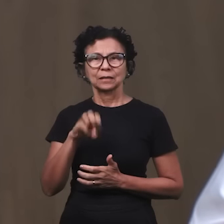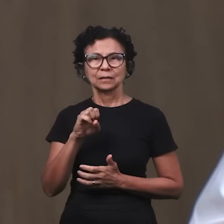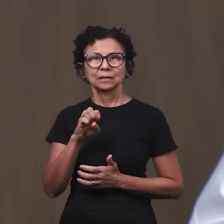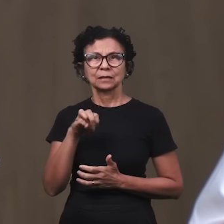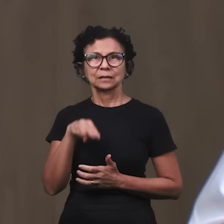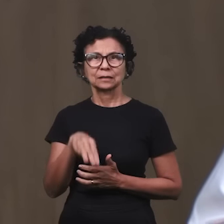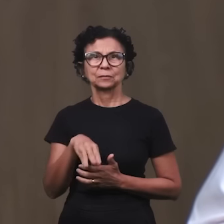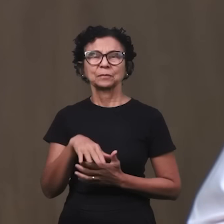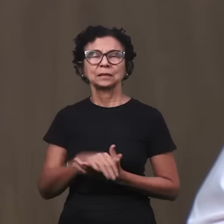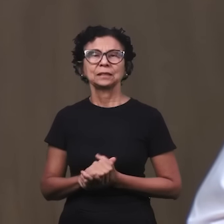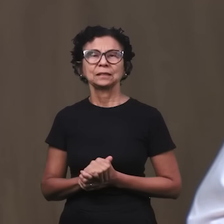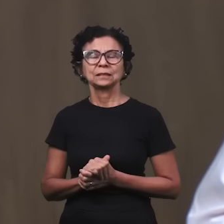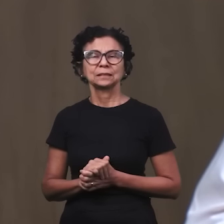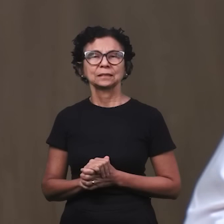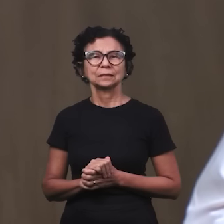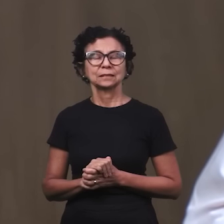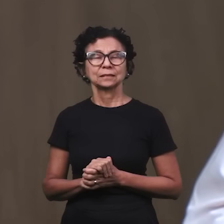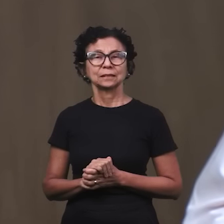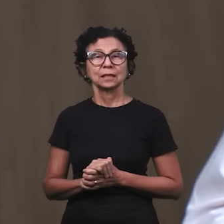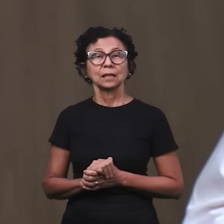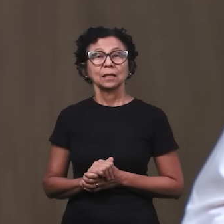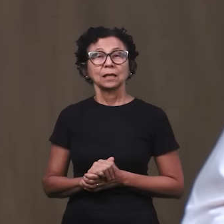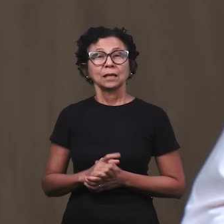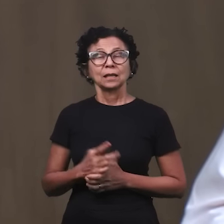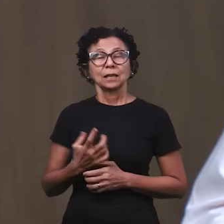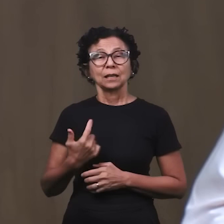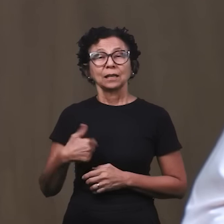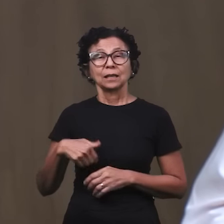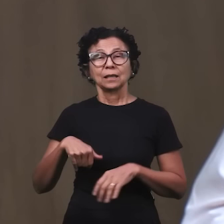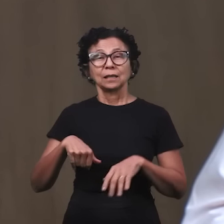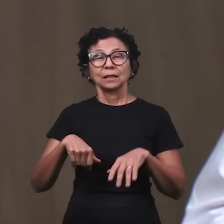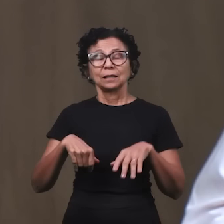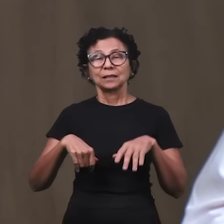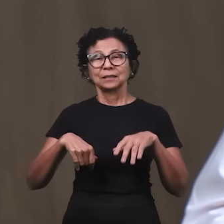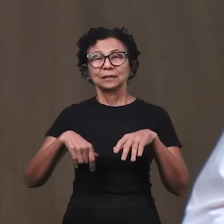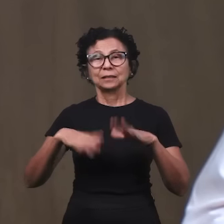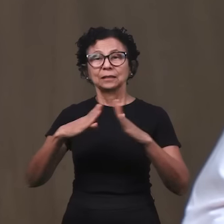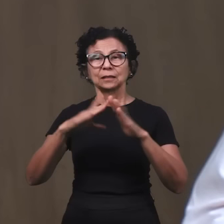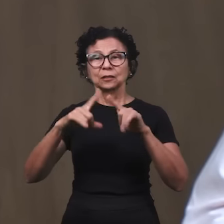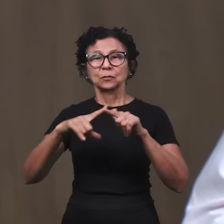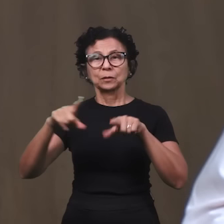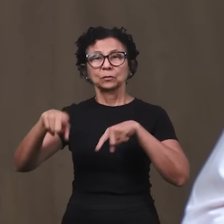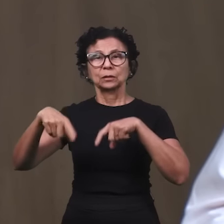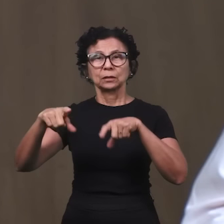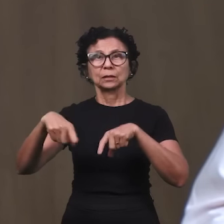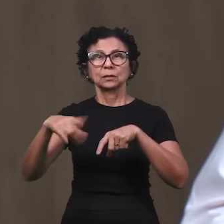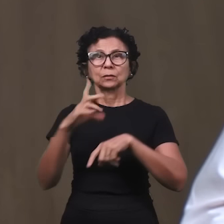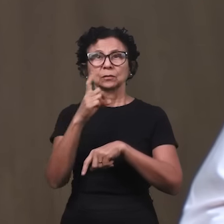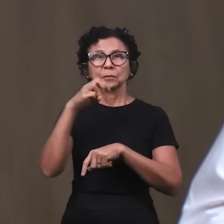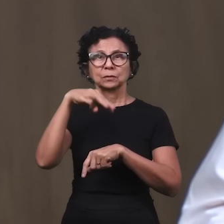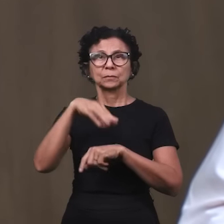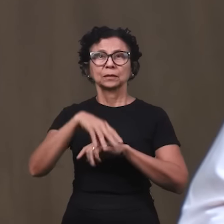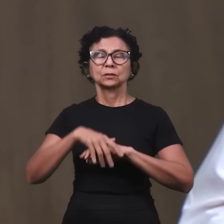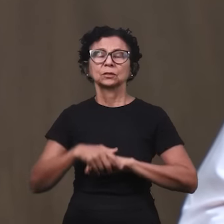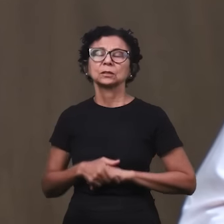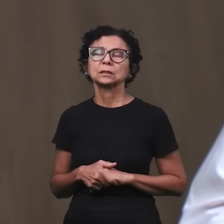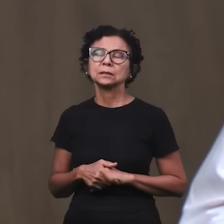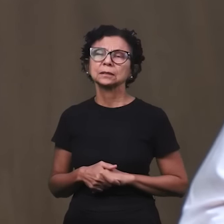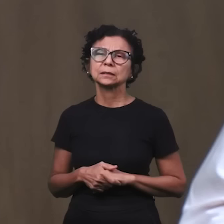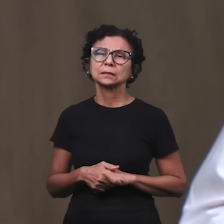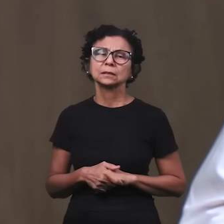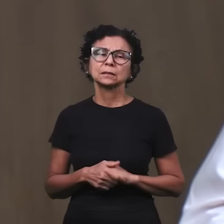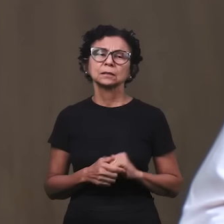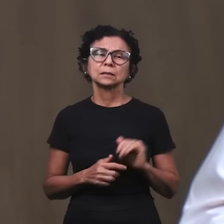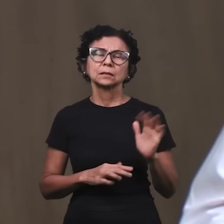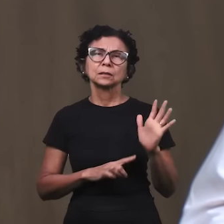Campinho 1, em Domingos Martins, ministério do pastor Leonardo Cipreste. E a minha pergunta, ela